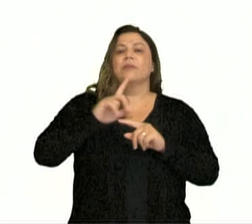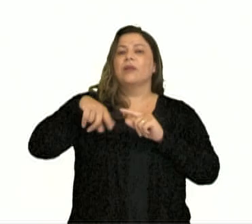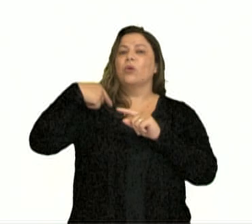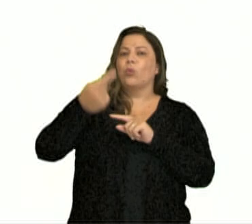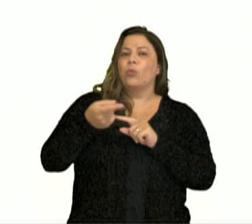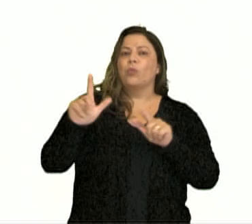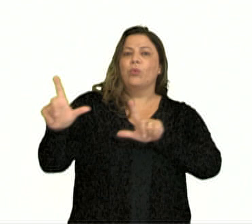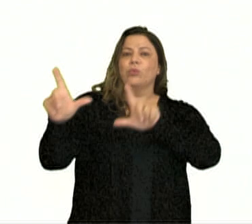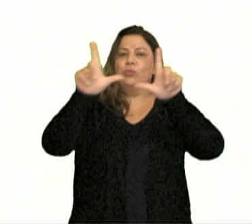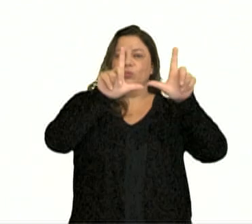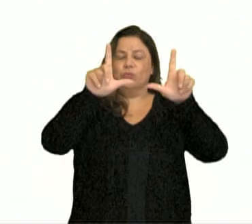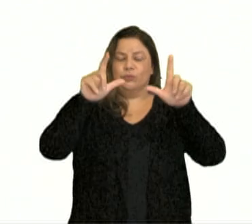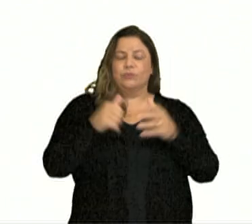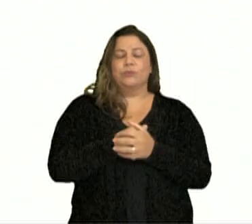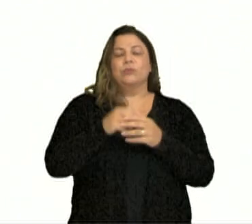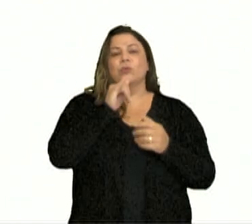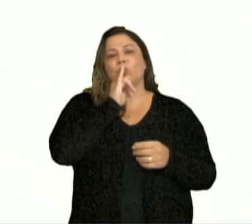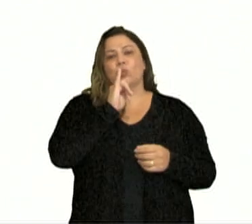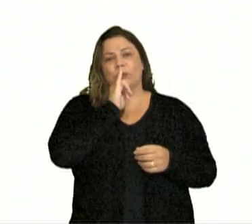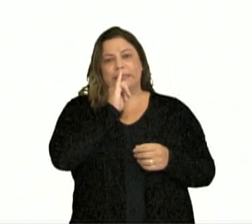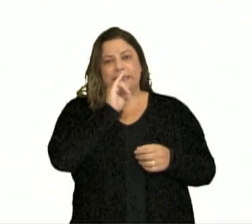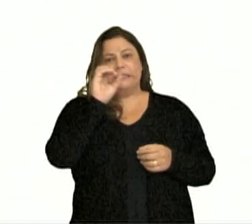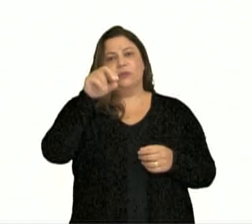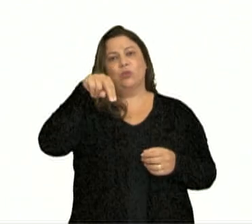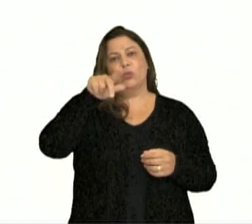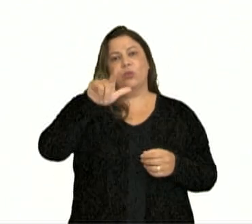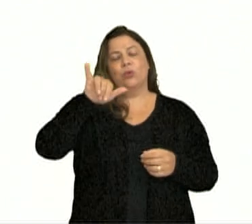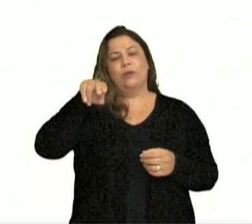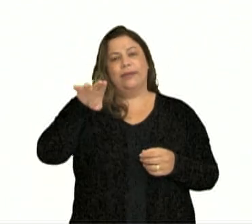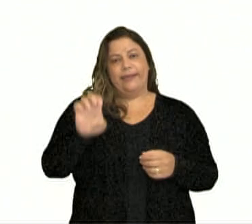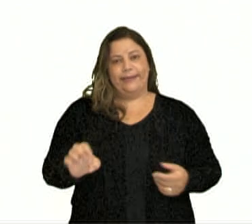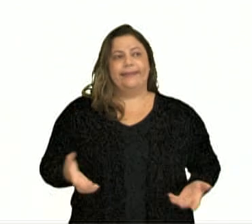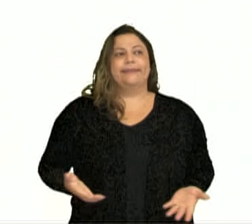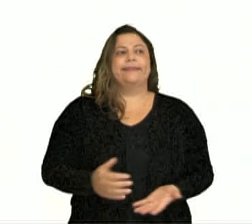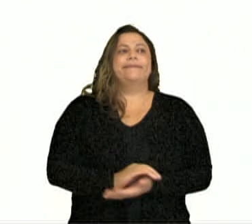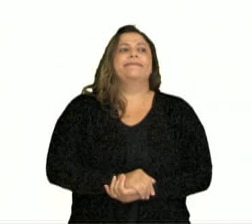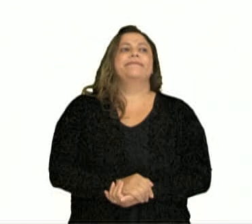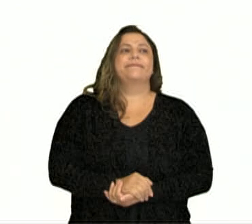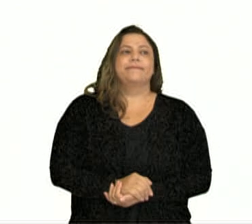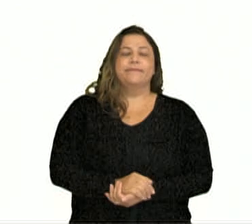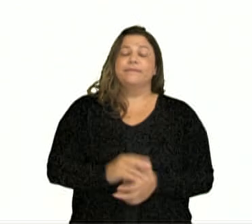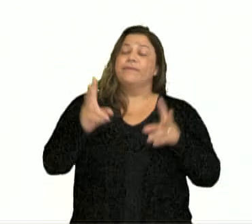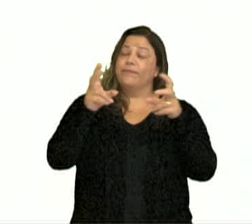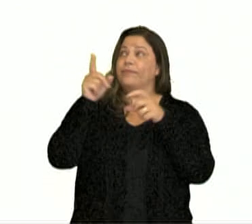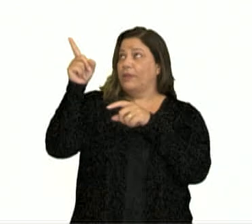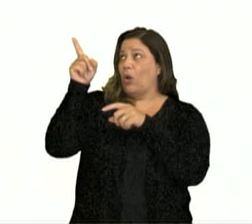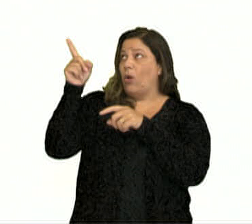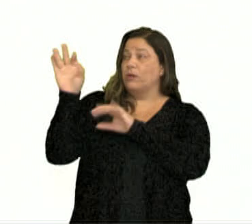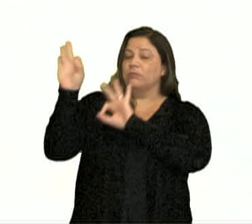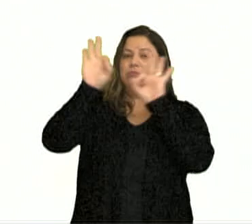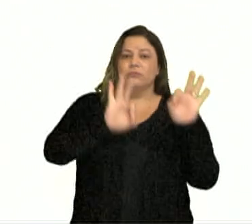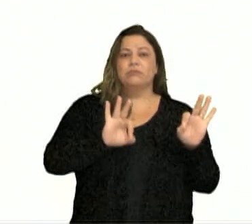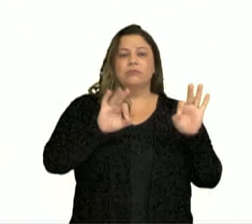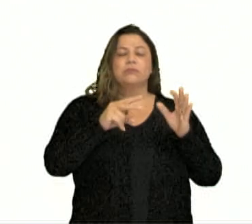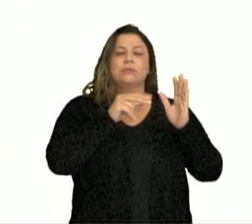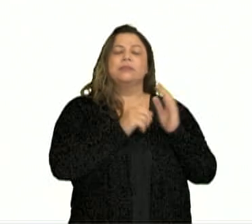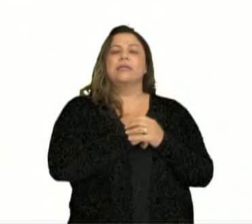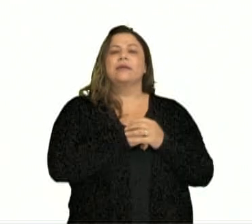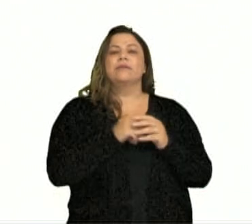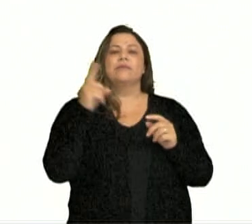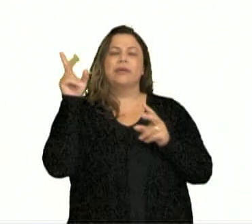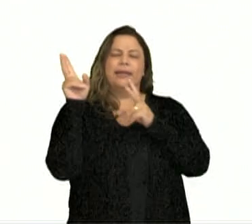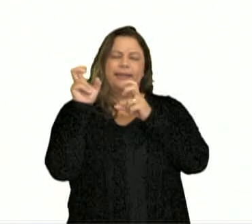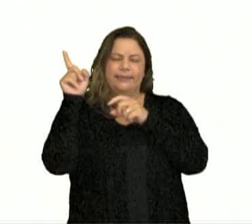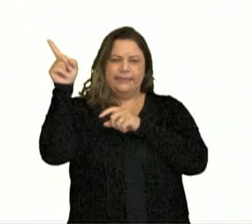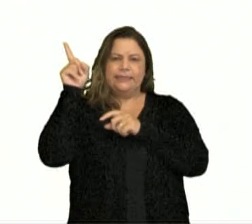próximo slide, temos um exemplo de um online dictionary. Let's go! Olha aqui, observe esse dicionário. Esse dicionário,